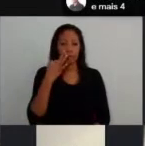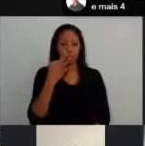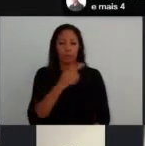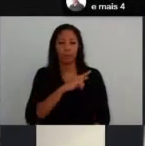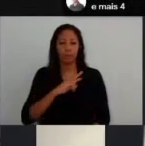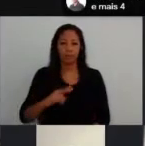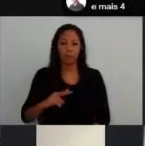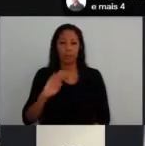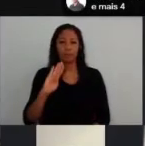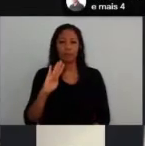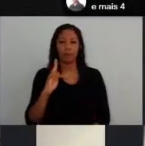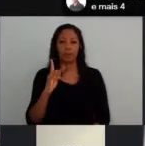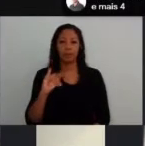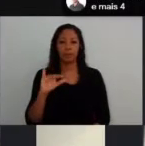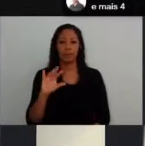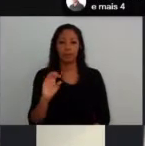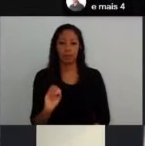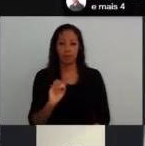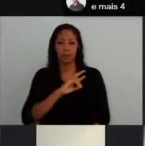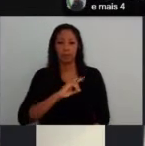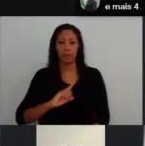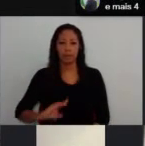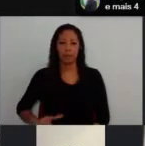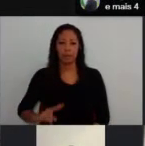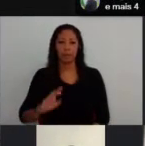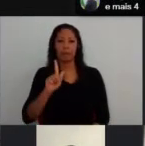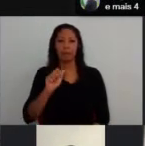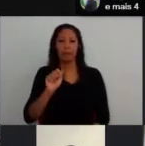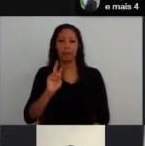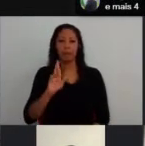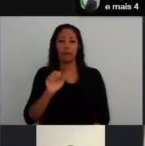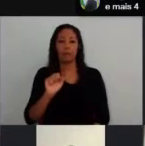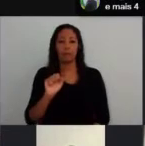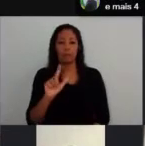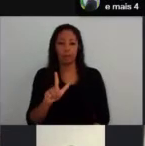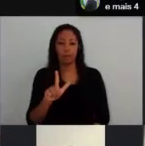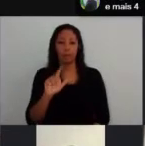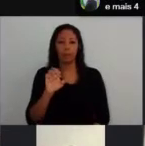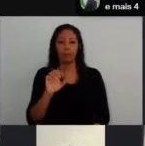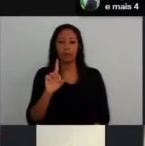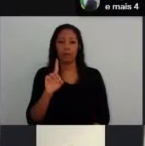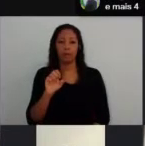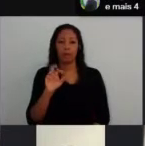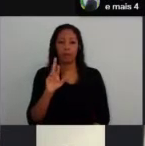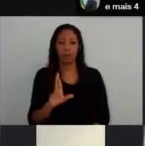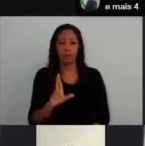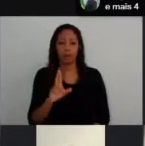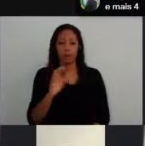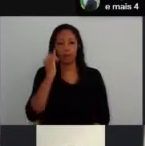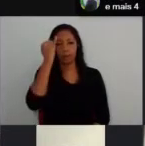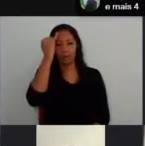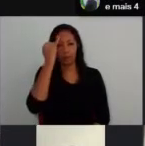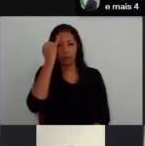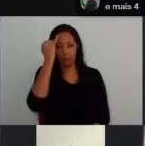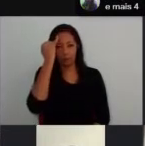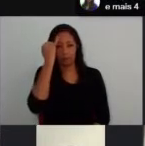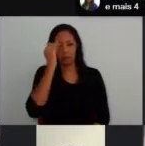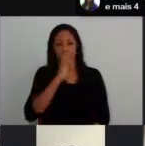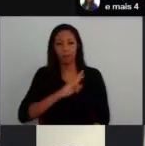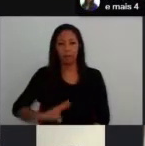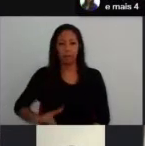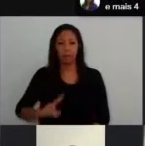de Ambrósio, vereador Gabriel, vereador Éder, vereador Irani, vereador Léo Lima,